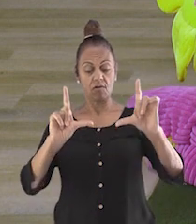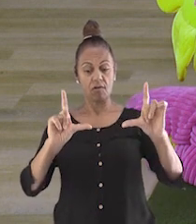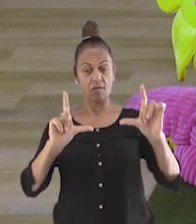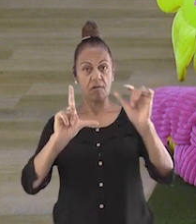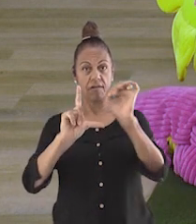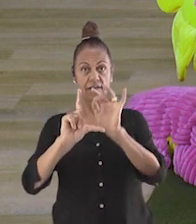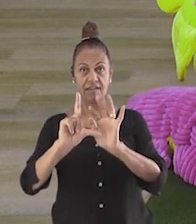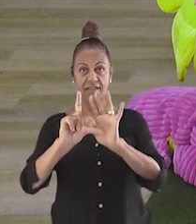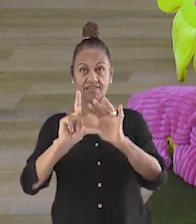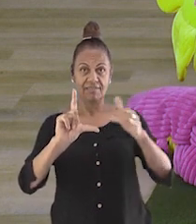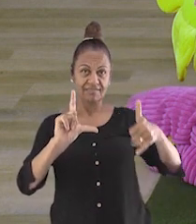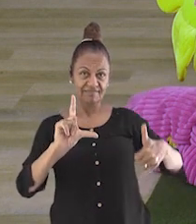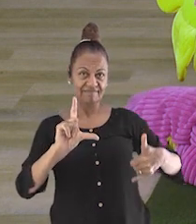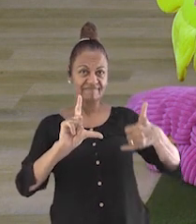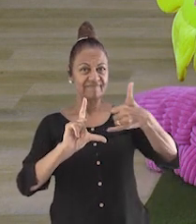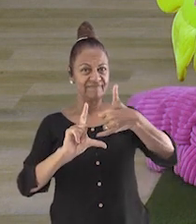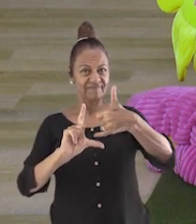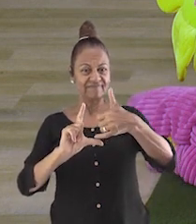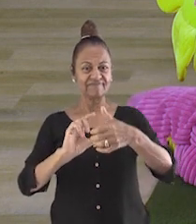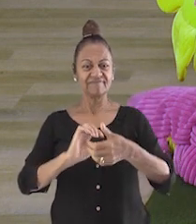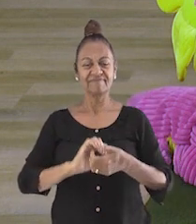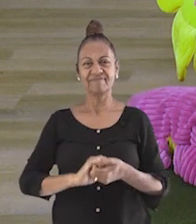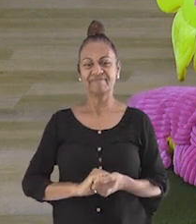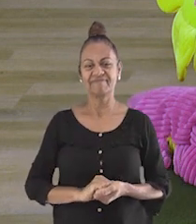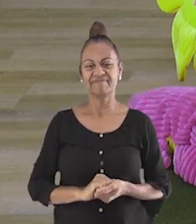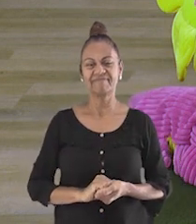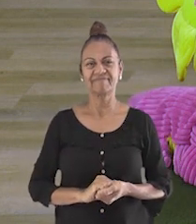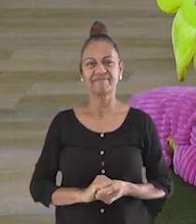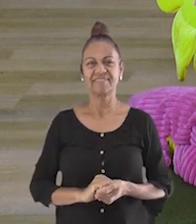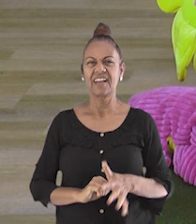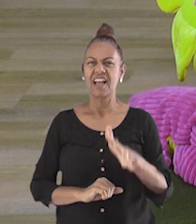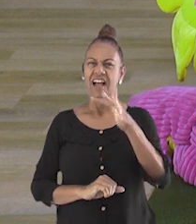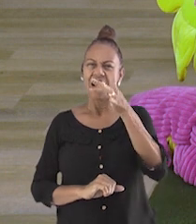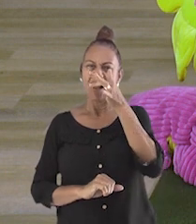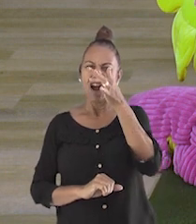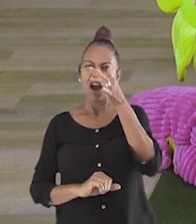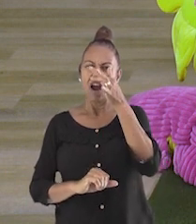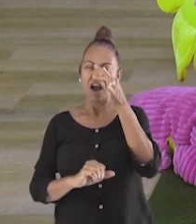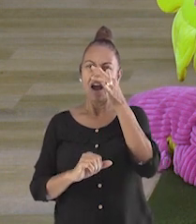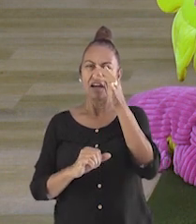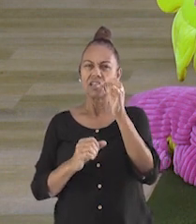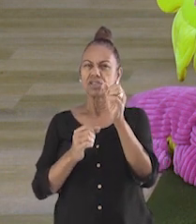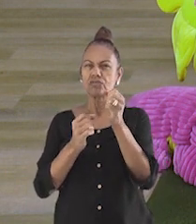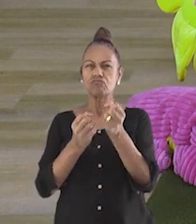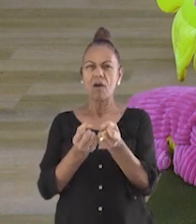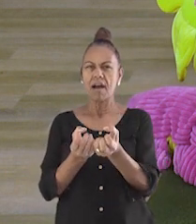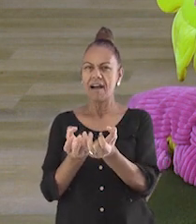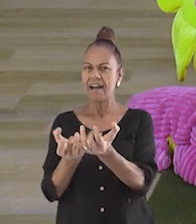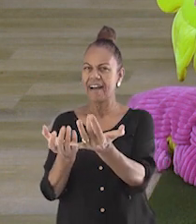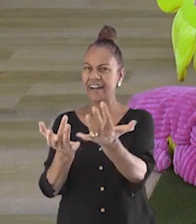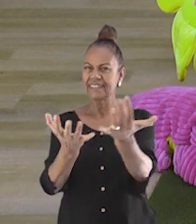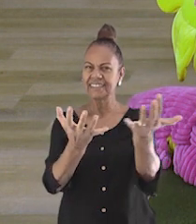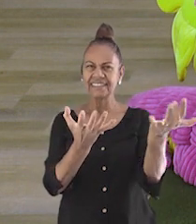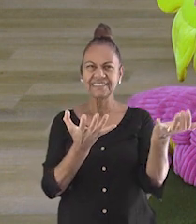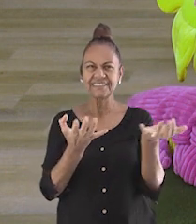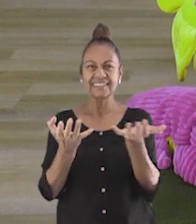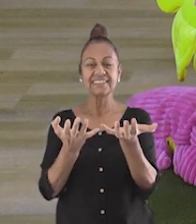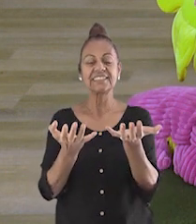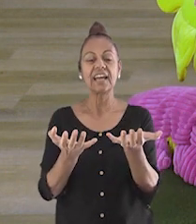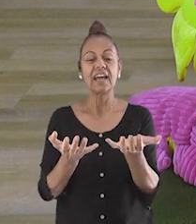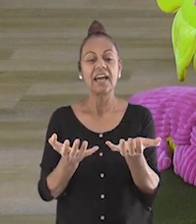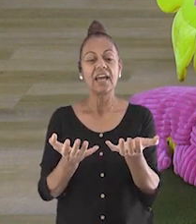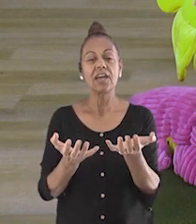aparecendo aí na sua tela. Nesse lindo jardim, onde eu vou contar uma história